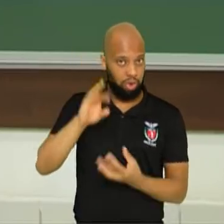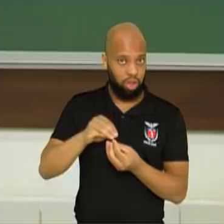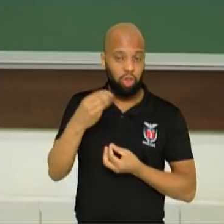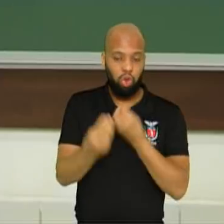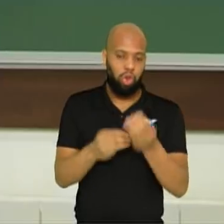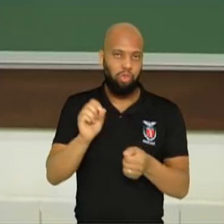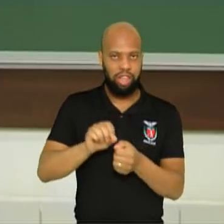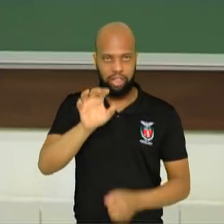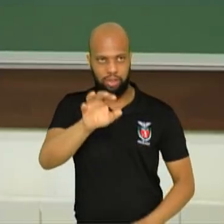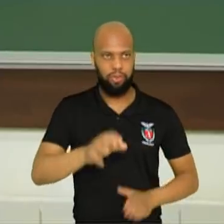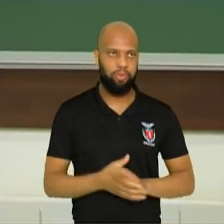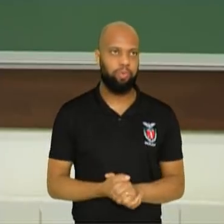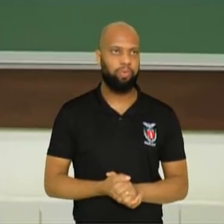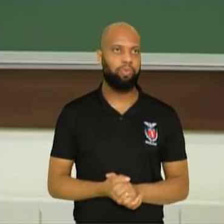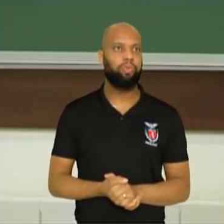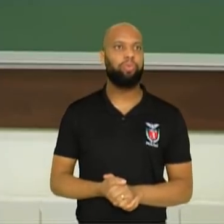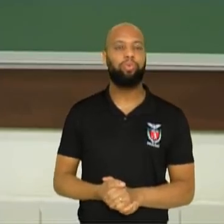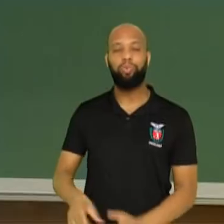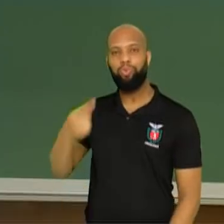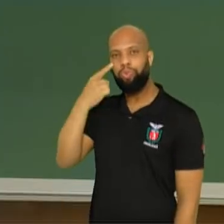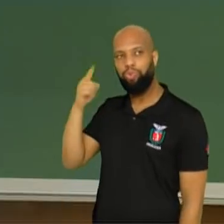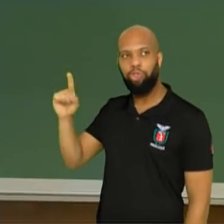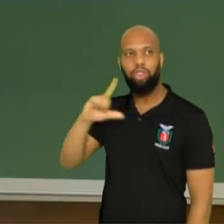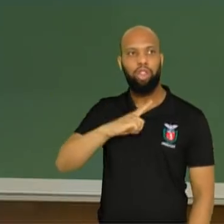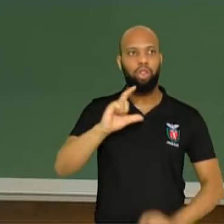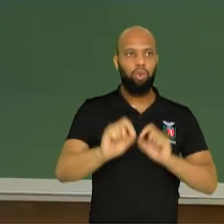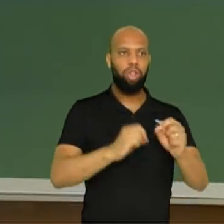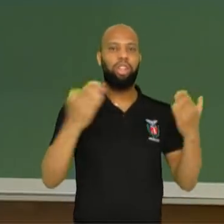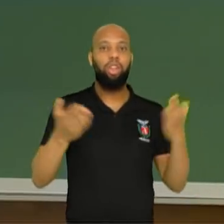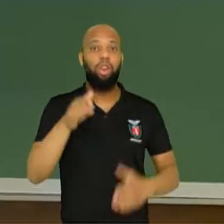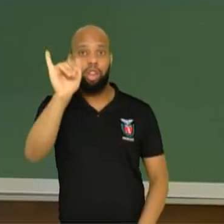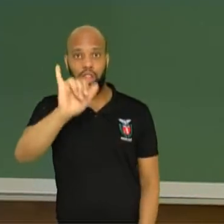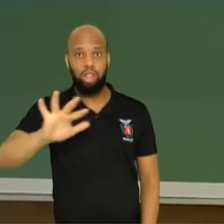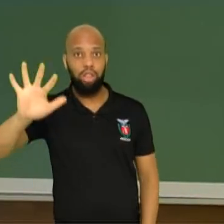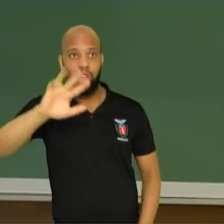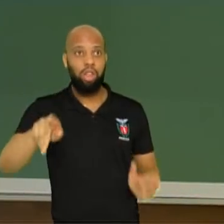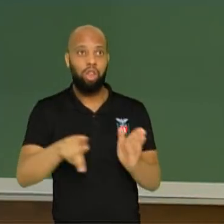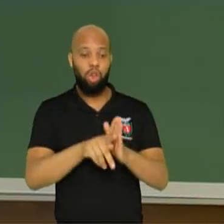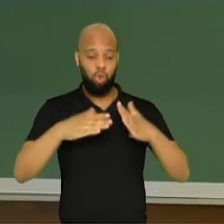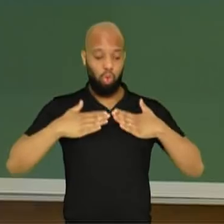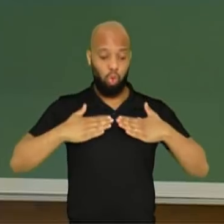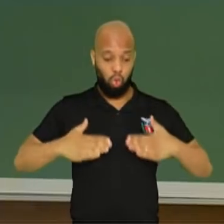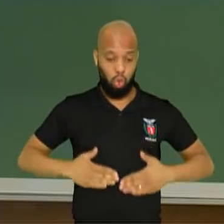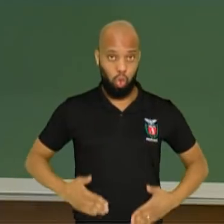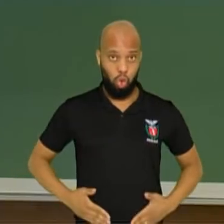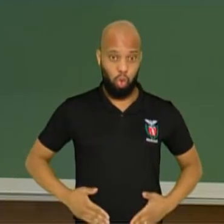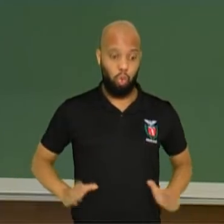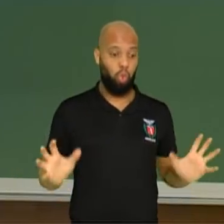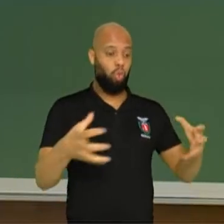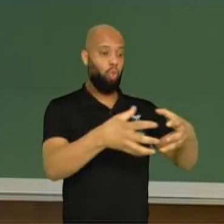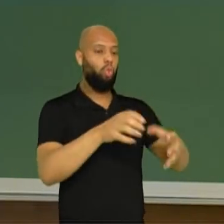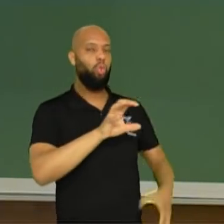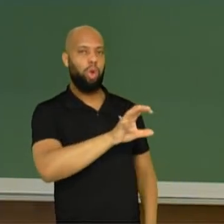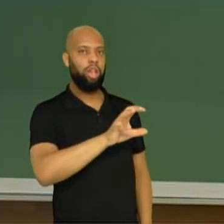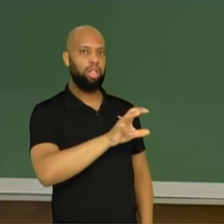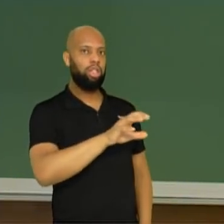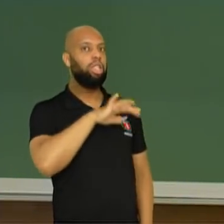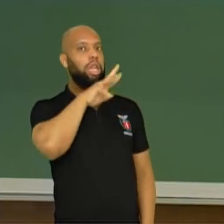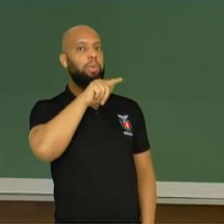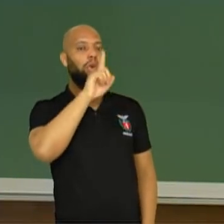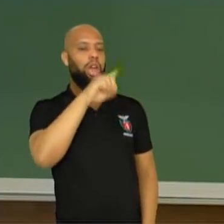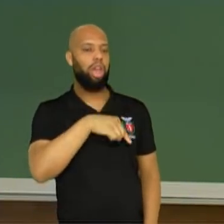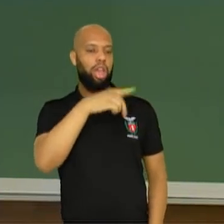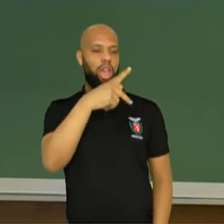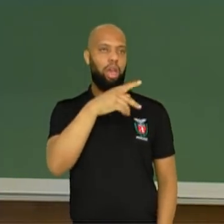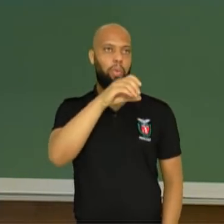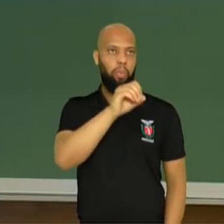faz tudo isso. Aqui, ó, nós temos uma imagem do corpo de um porífero. Ali eu te mostrei o